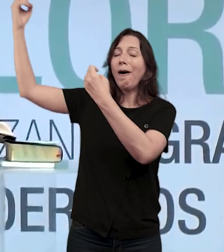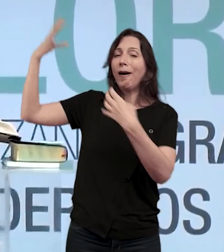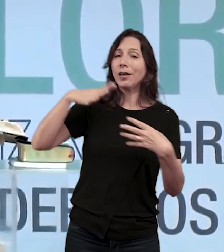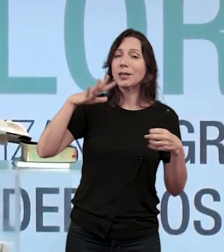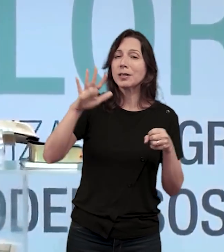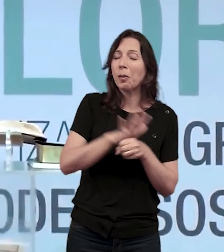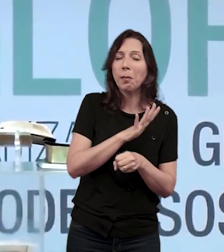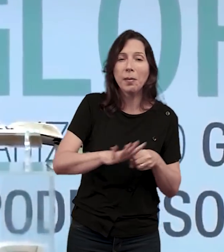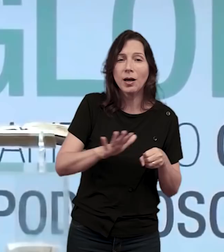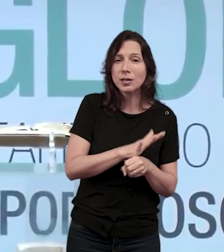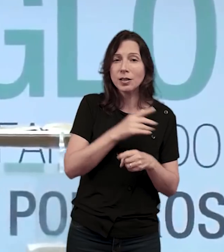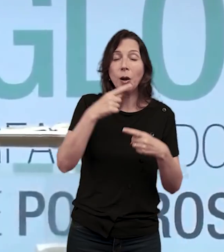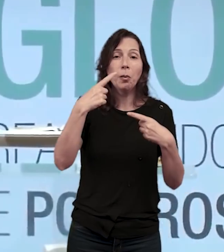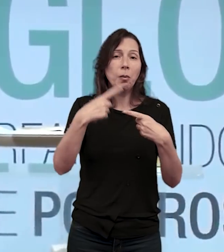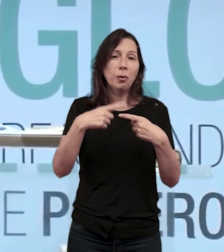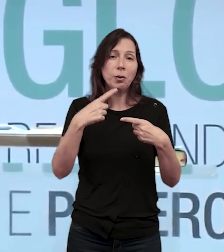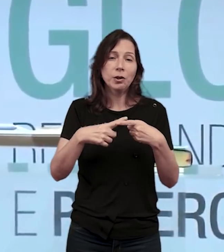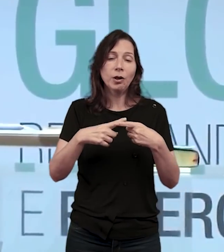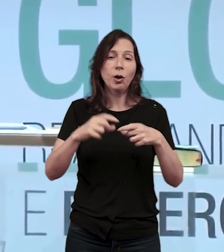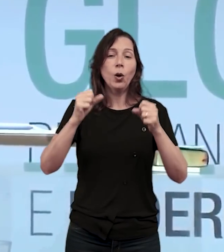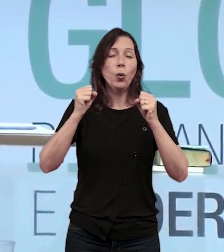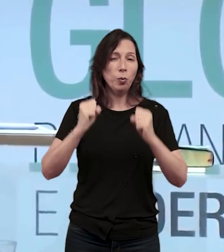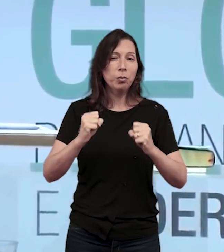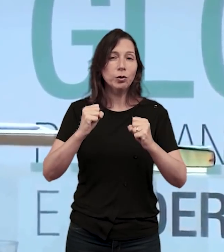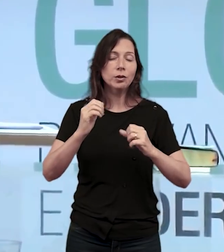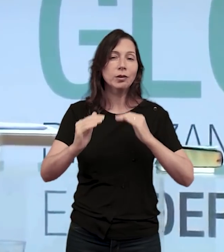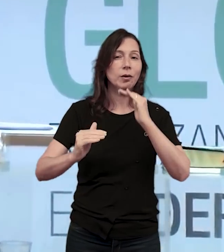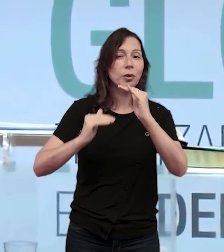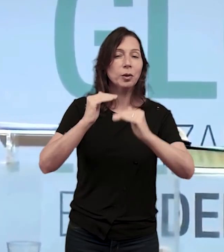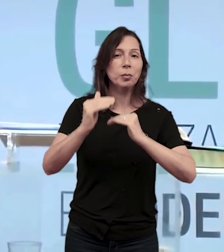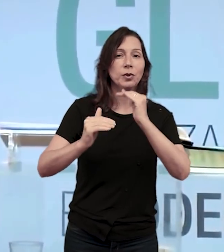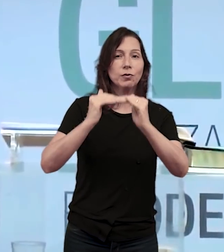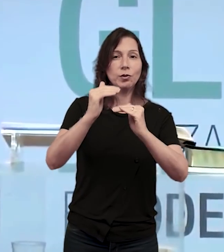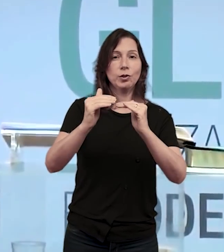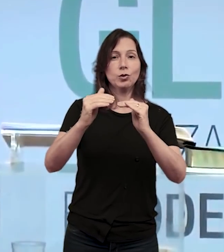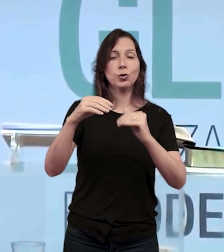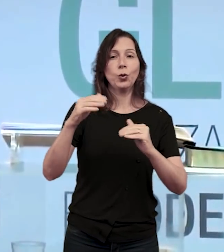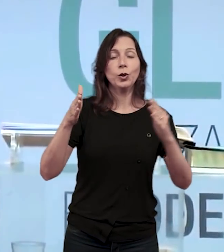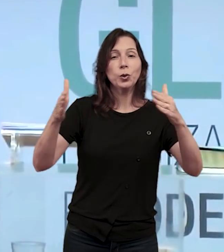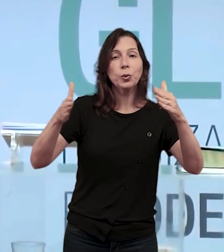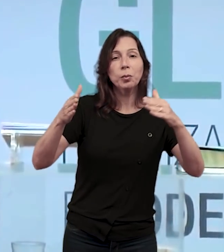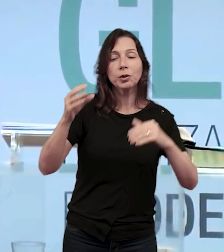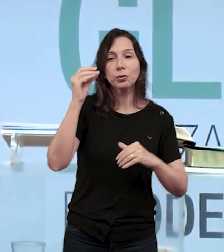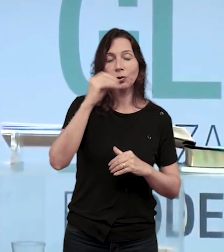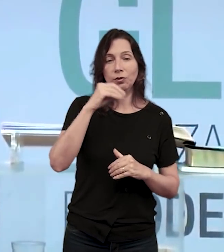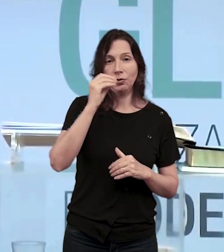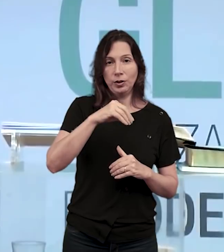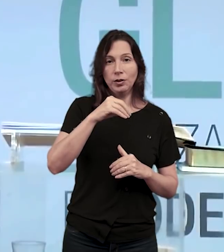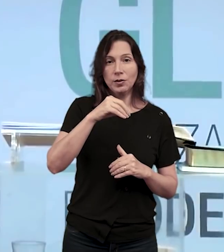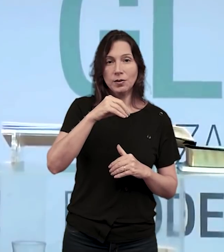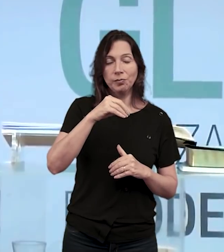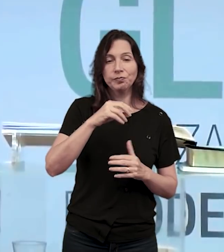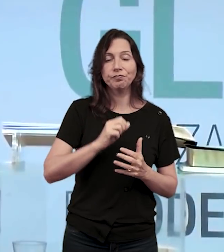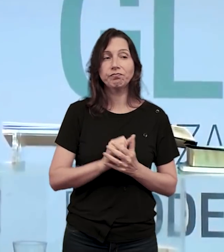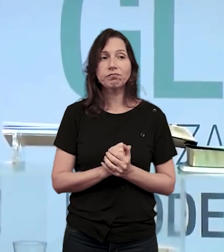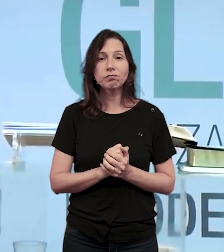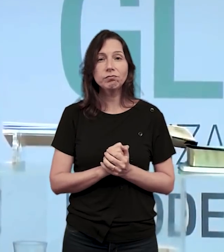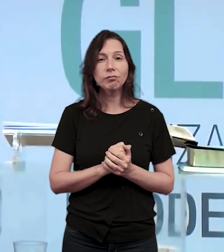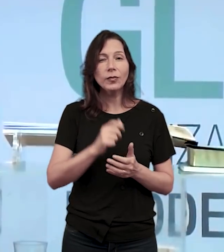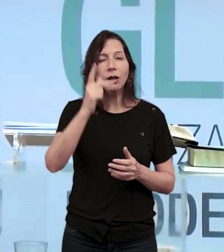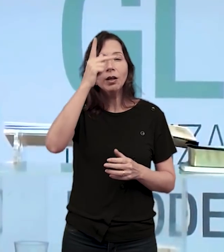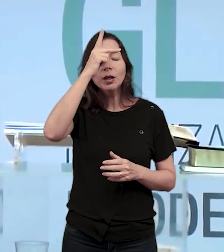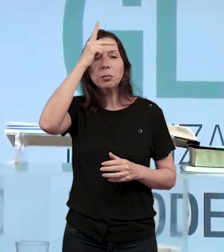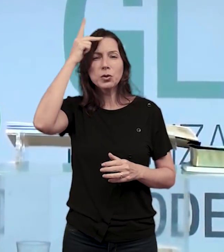Algumas pessoas acham que ser espiritual é ser estoico. O que é o estoico? O estoico é aquele